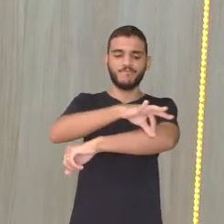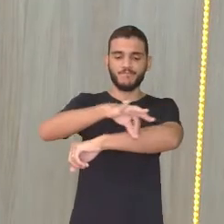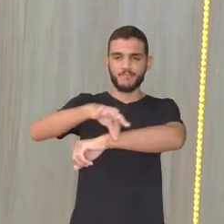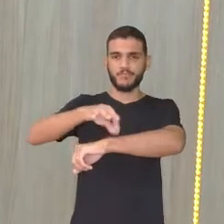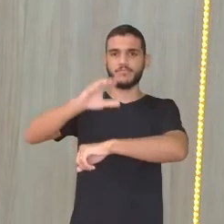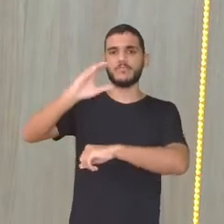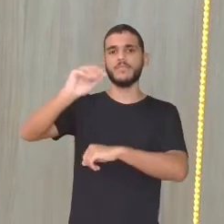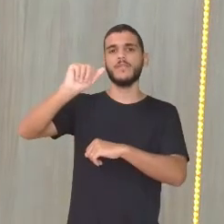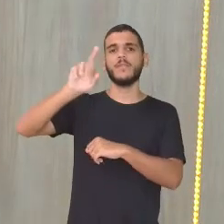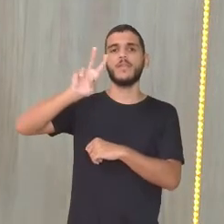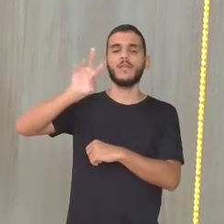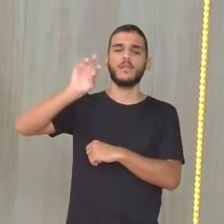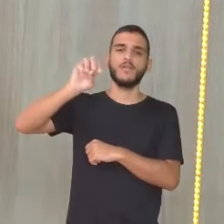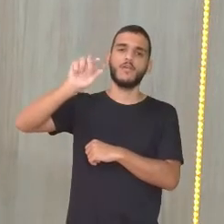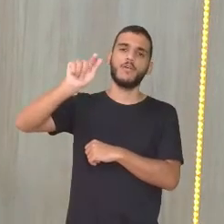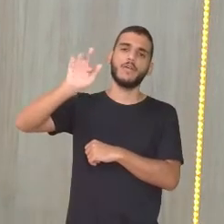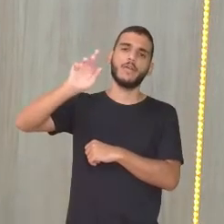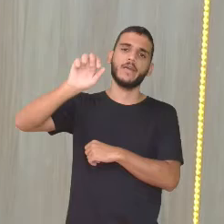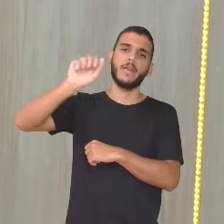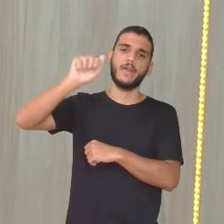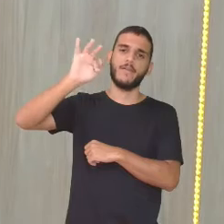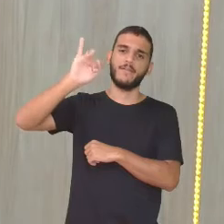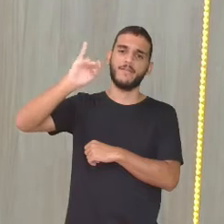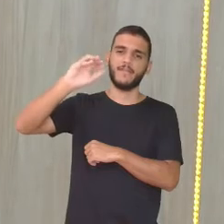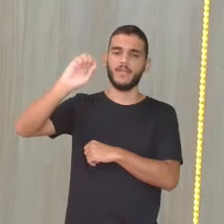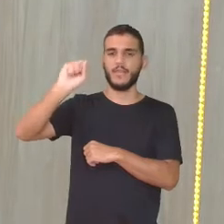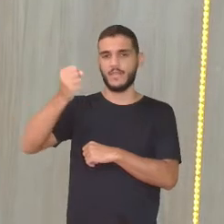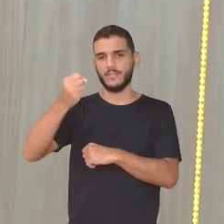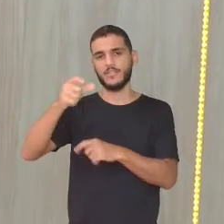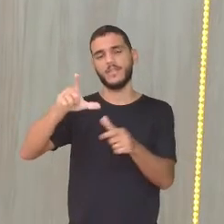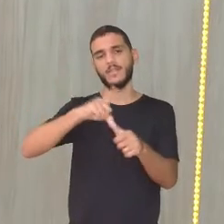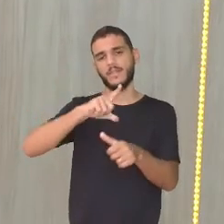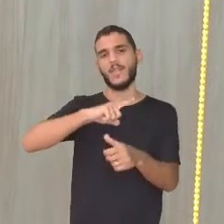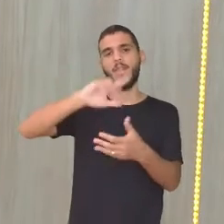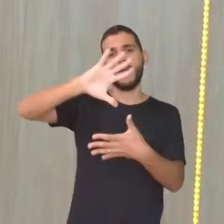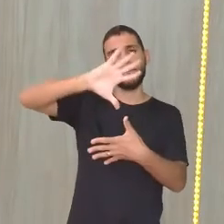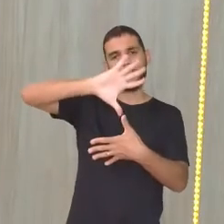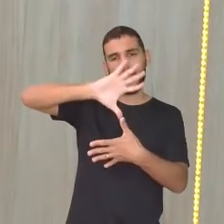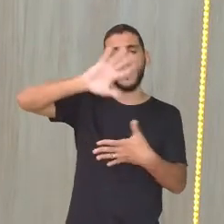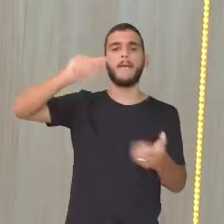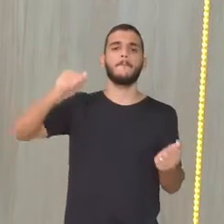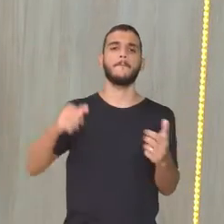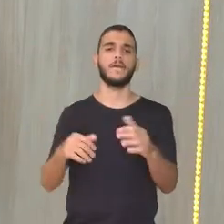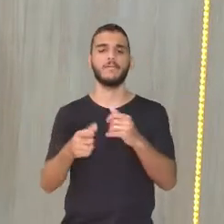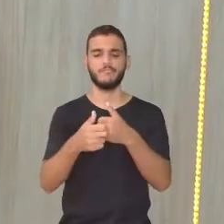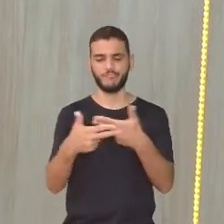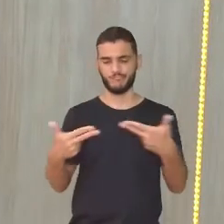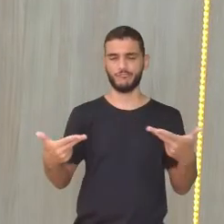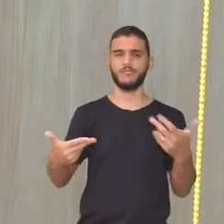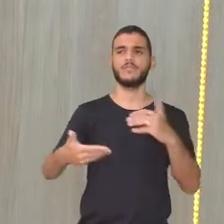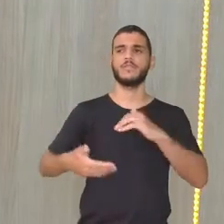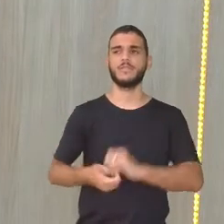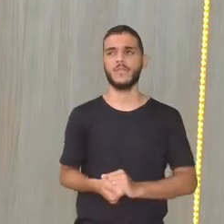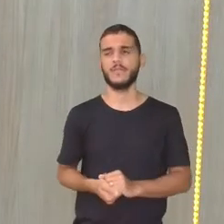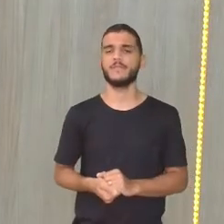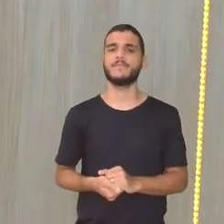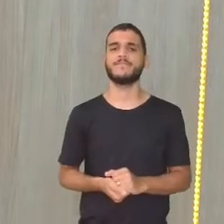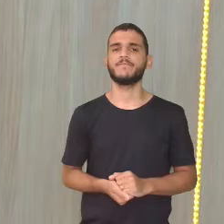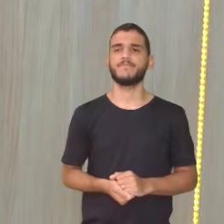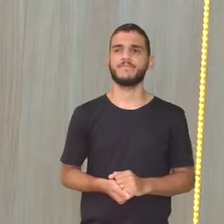dos mapas, né, a redução do real para o gráfico, né, para o